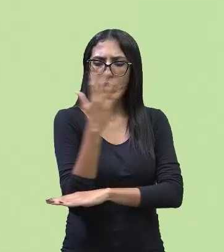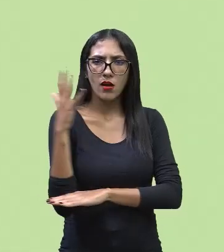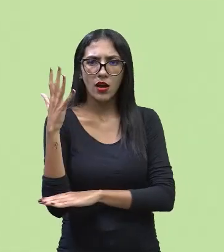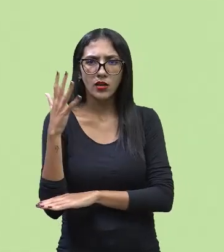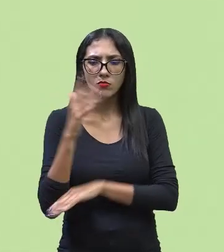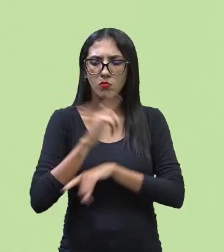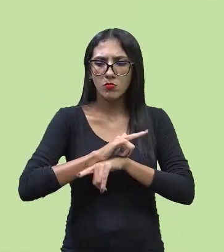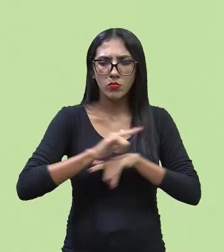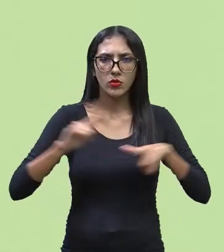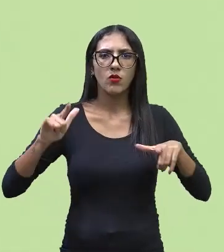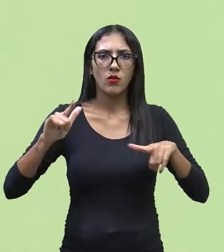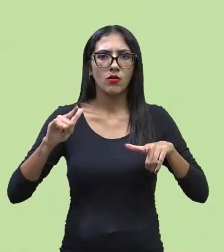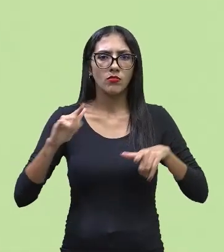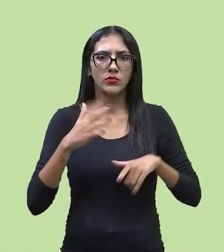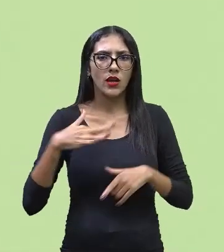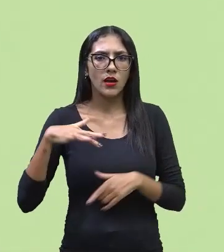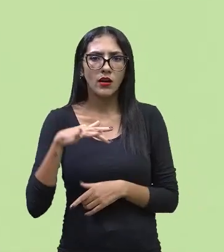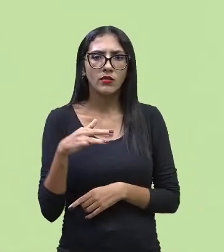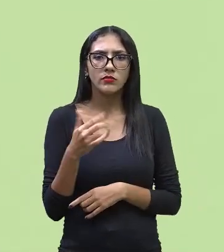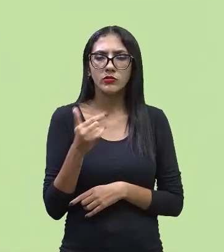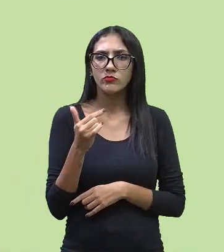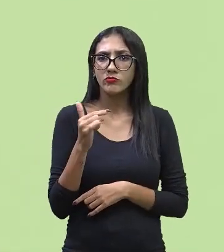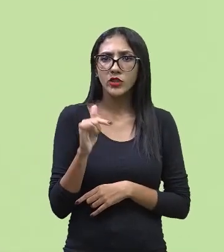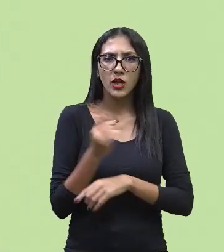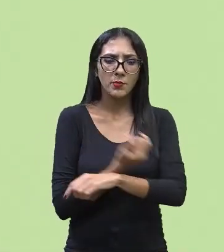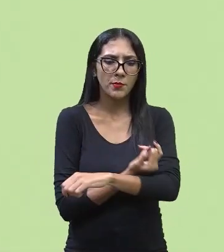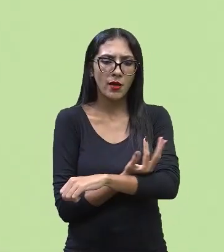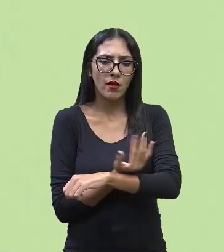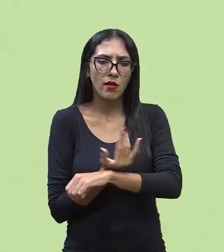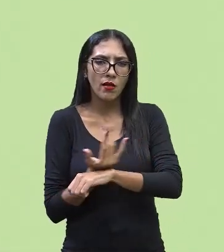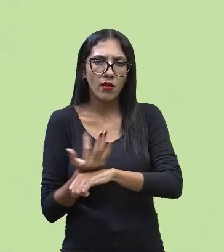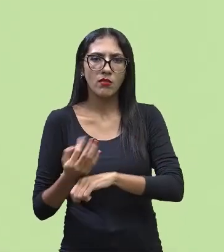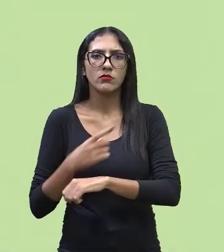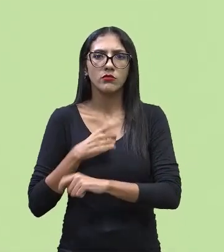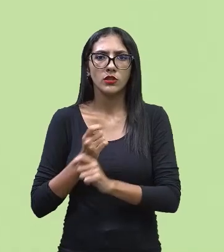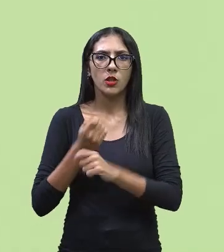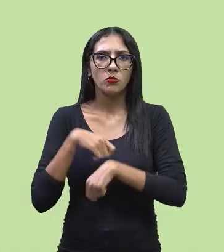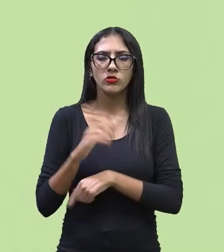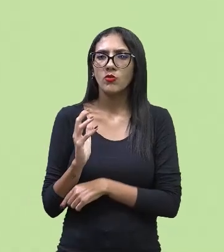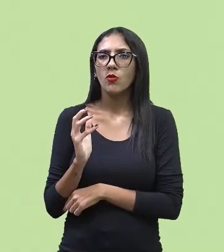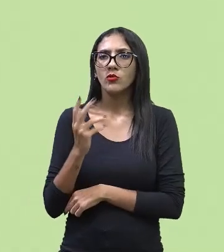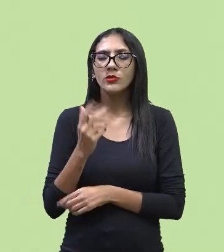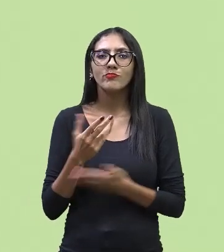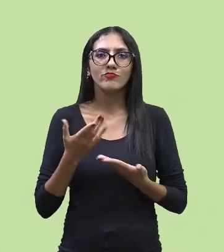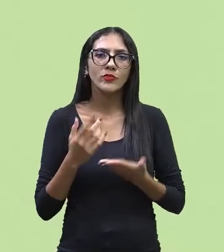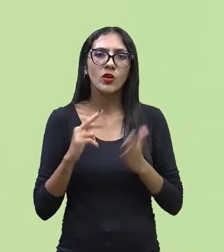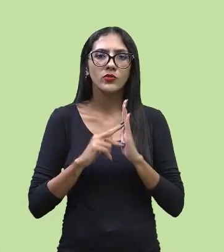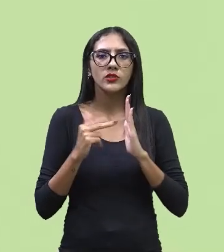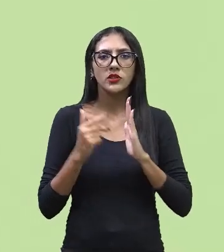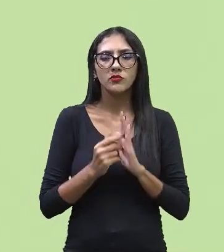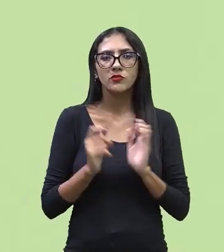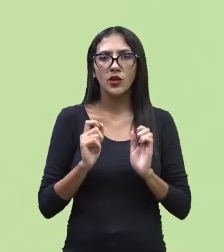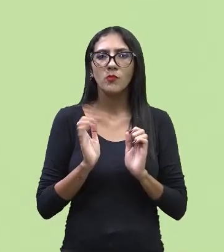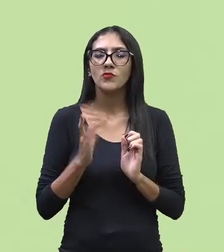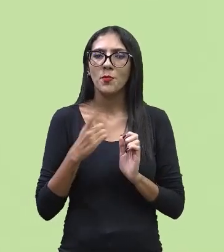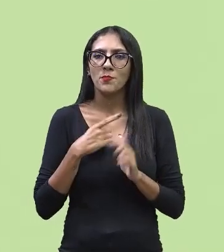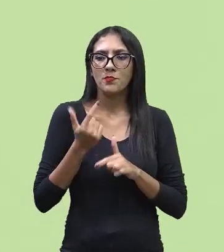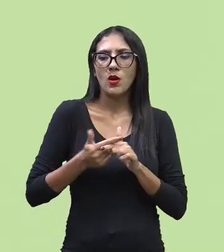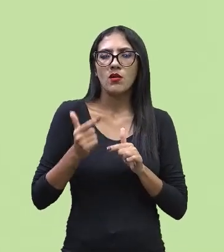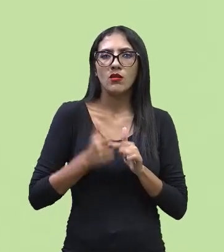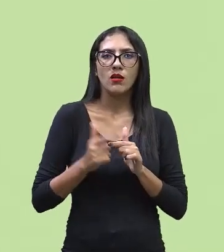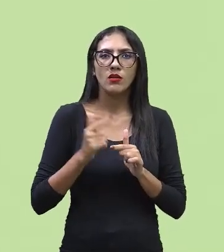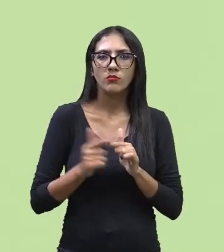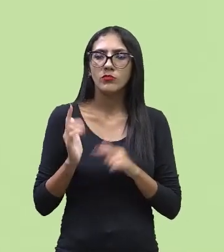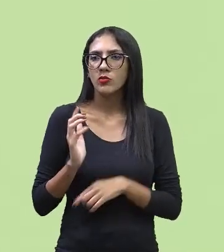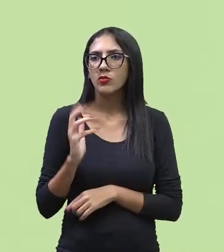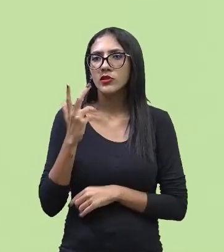Não tem muita plantinha para que a fotossíntese aconteça, então quer dizer que a gente já tem um problema